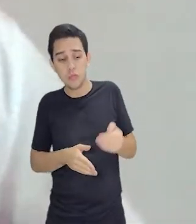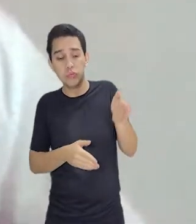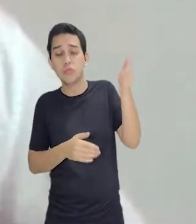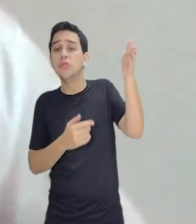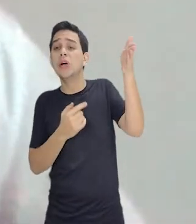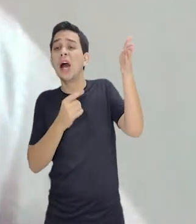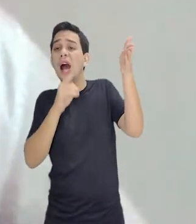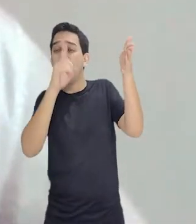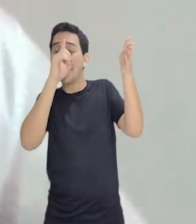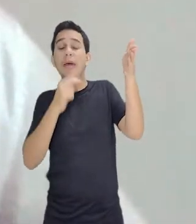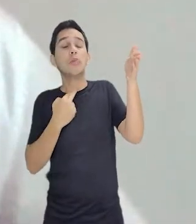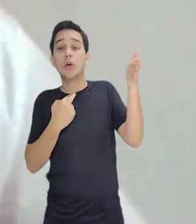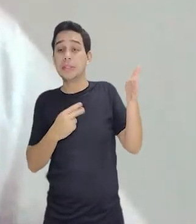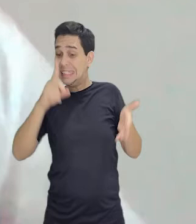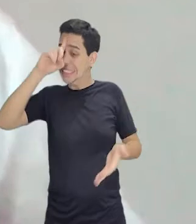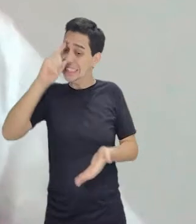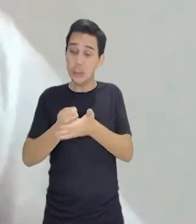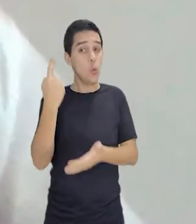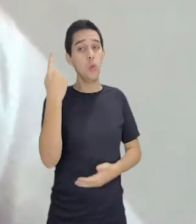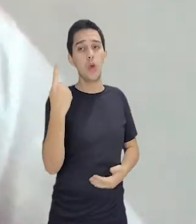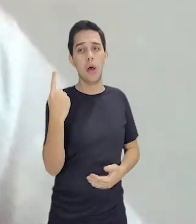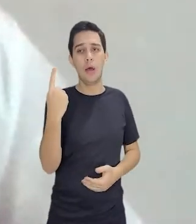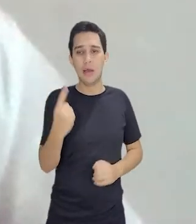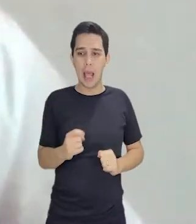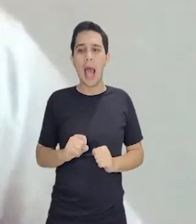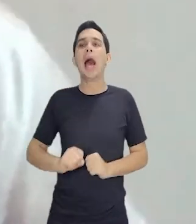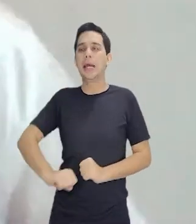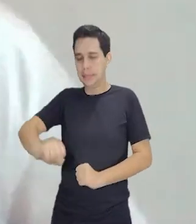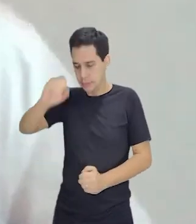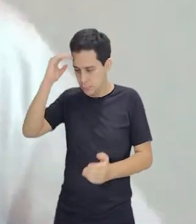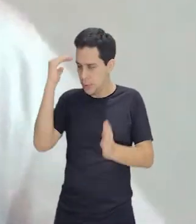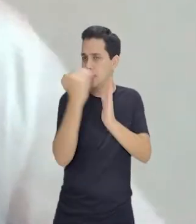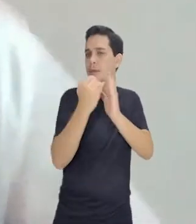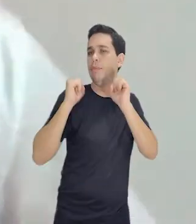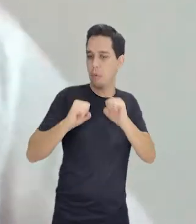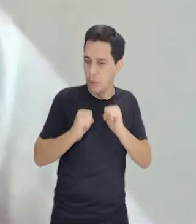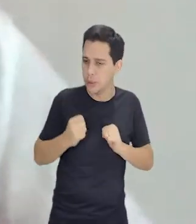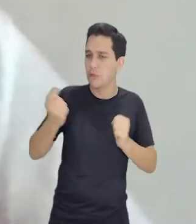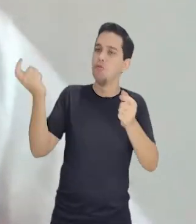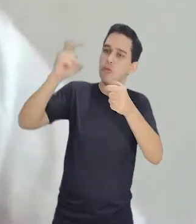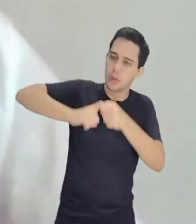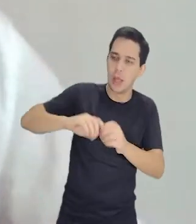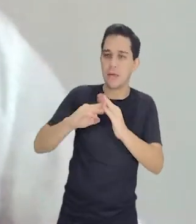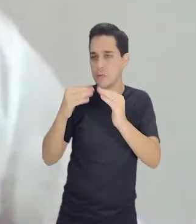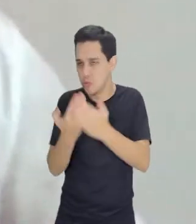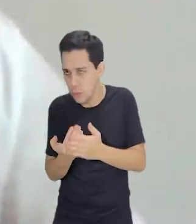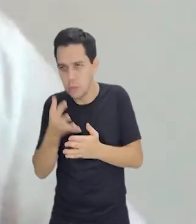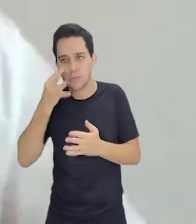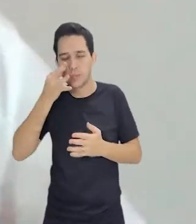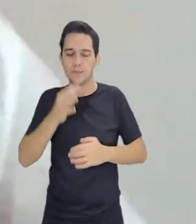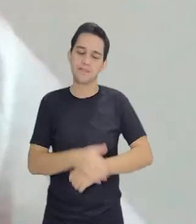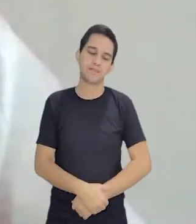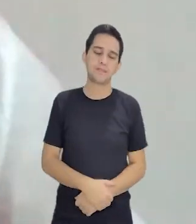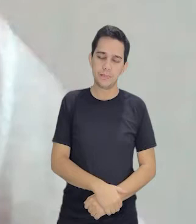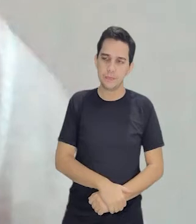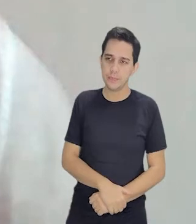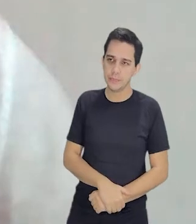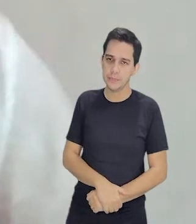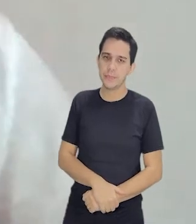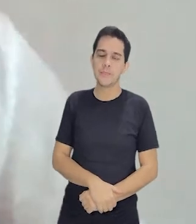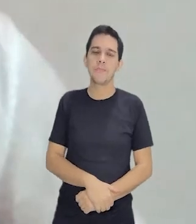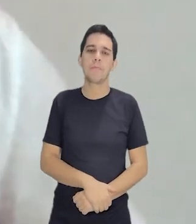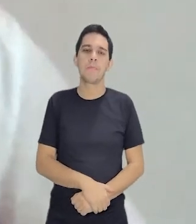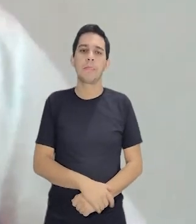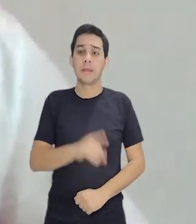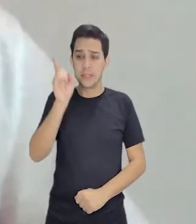a negativa em primeira instância, por conta da discricionariedade do gestor, do administrador